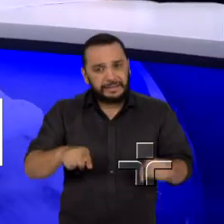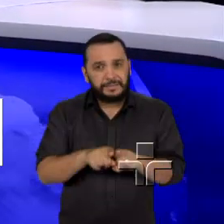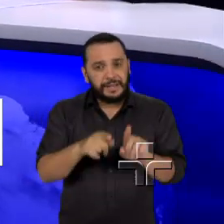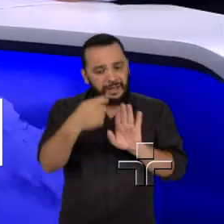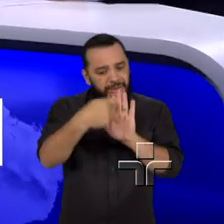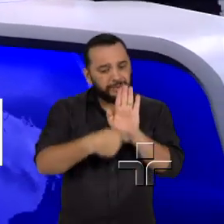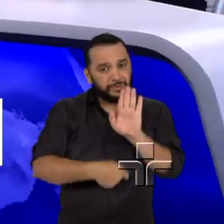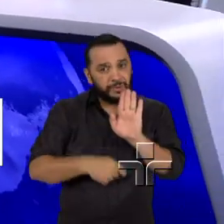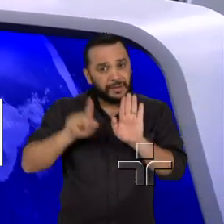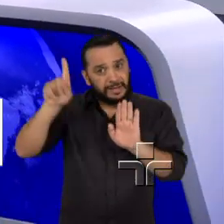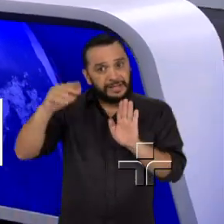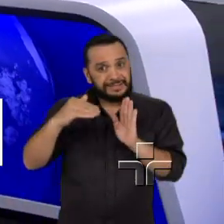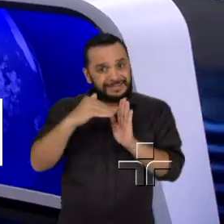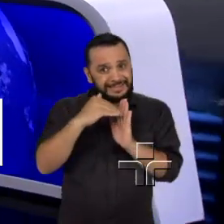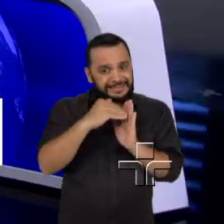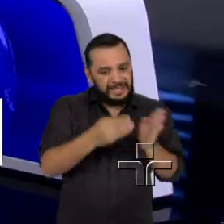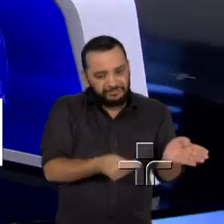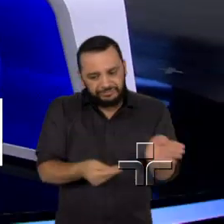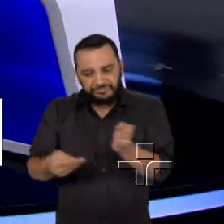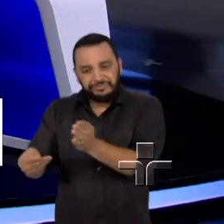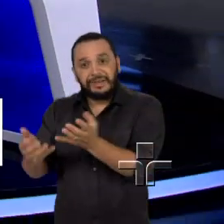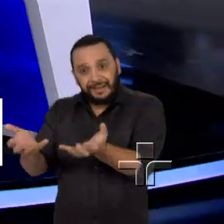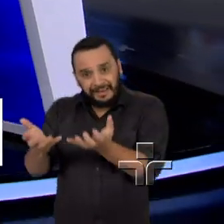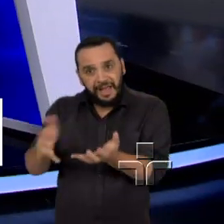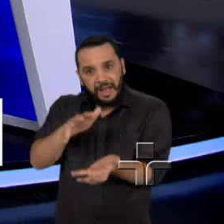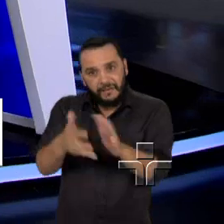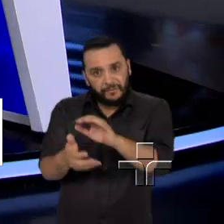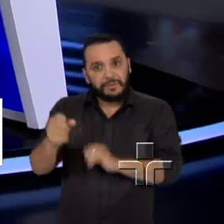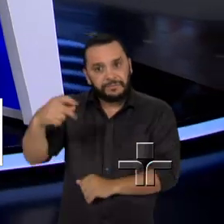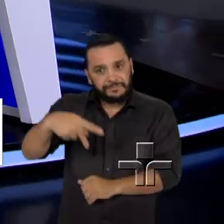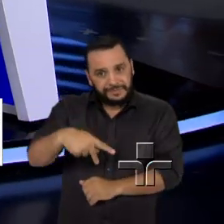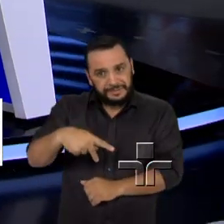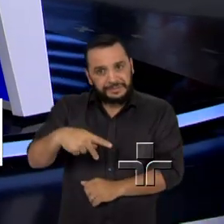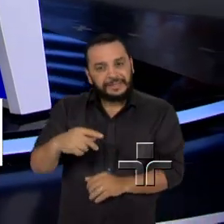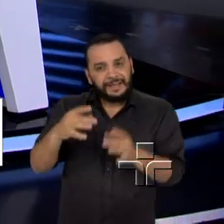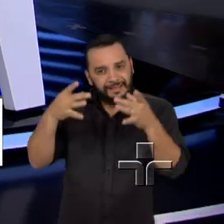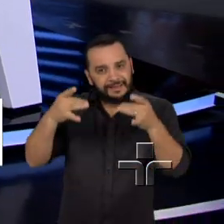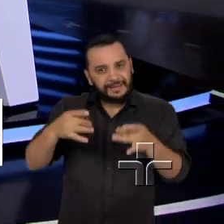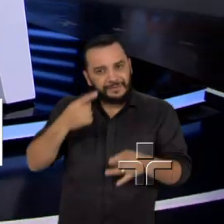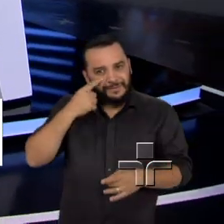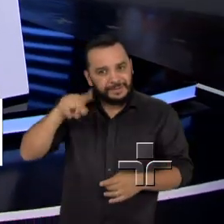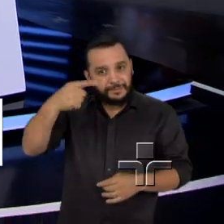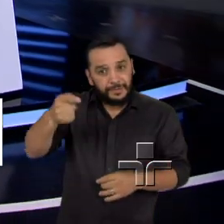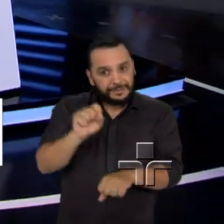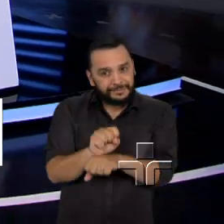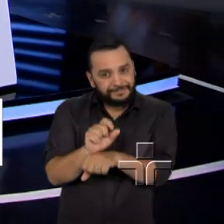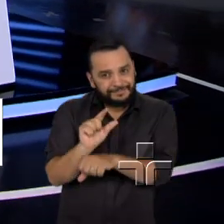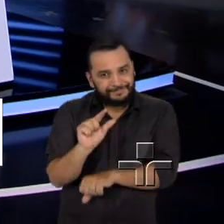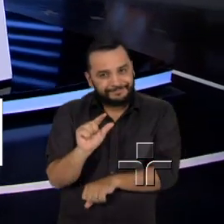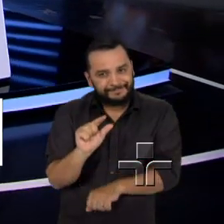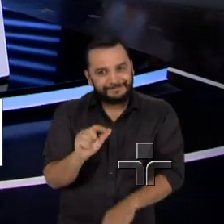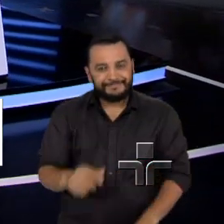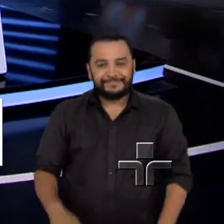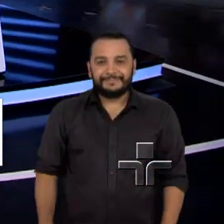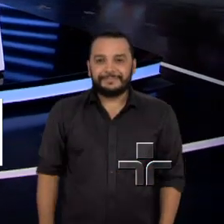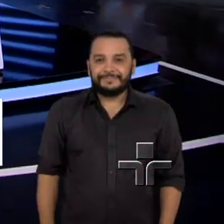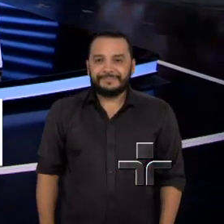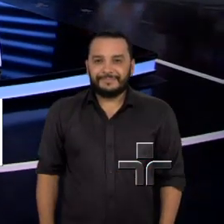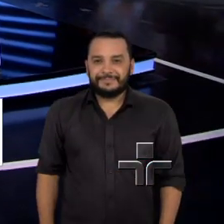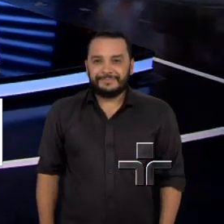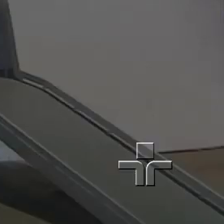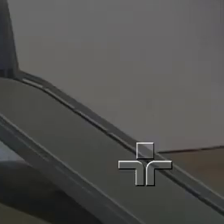entrega parecer favorável à reforma da Previdência. Os detalhes vamos mostrar já já. Não saia daí.